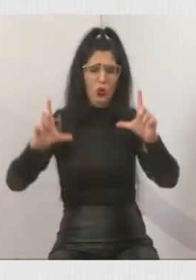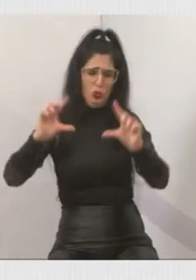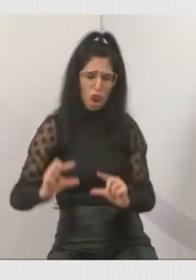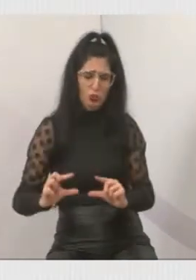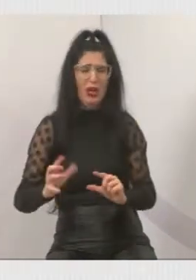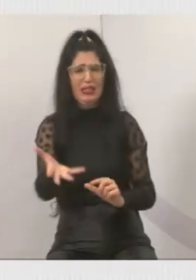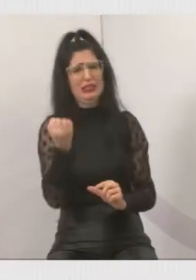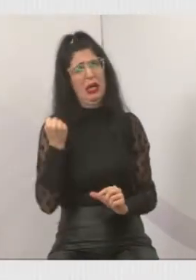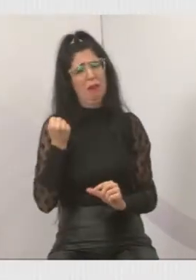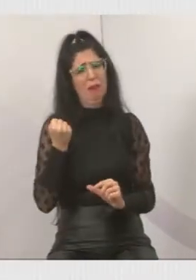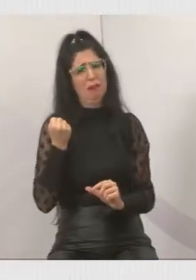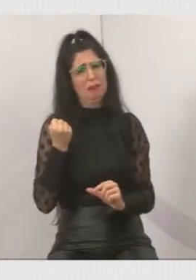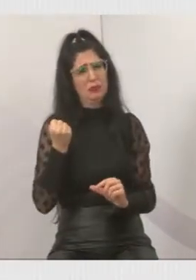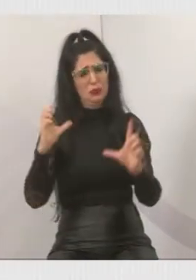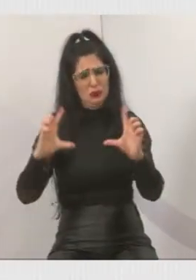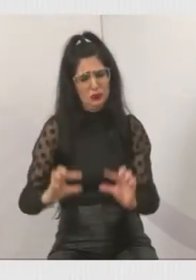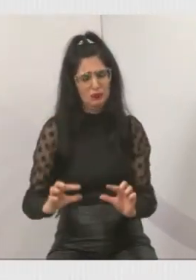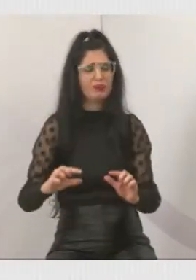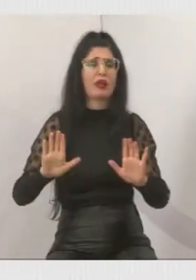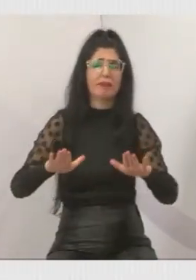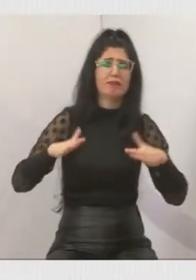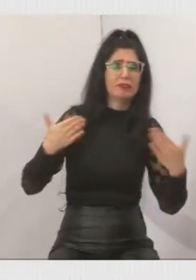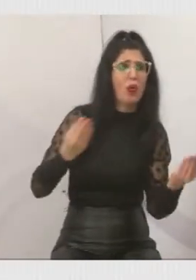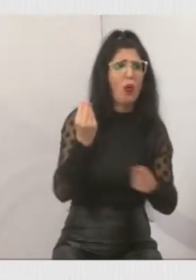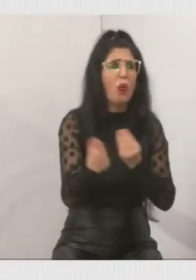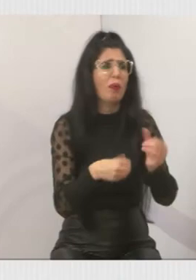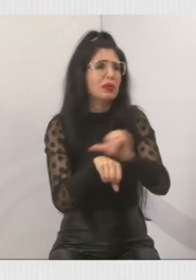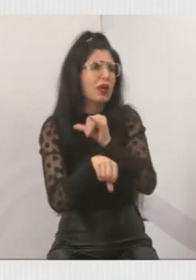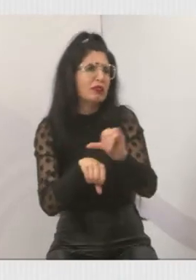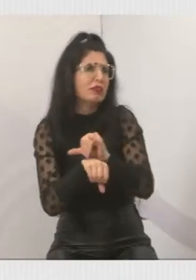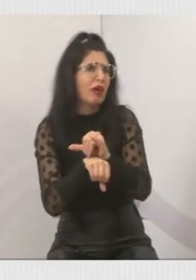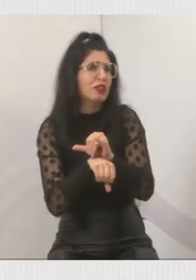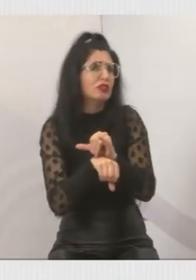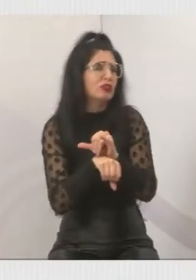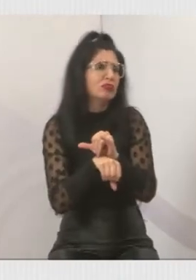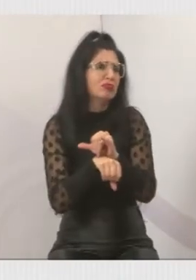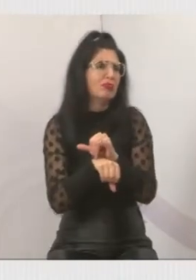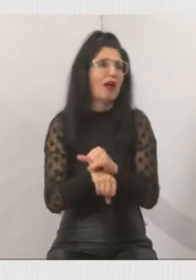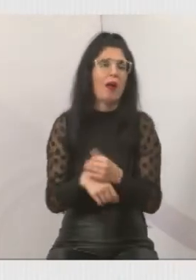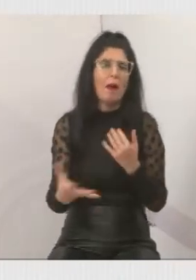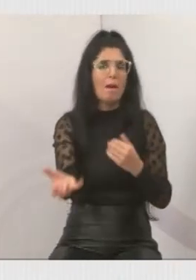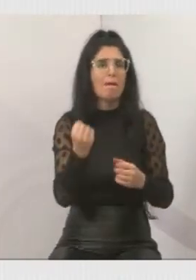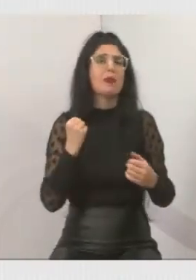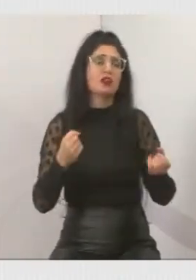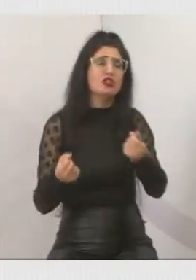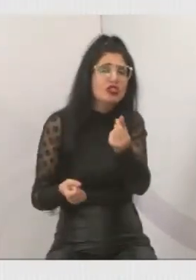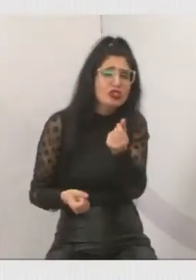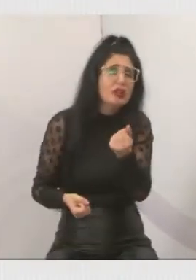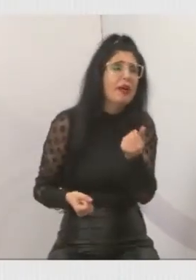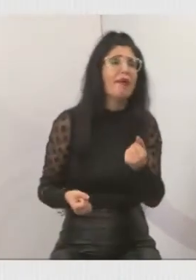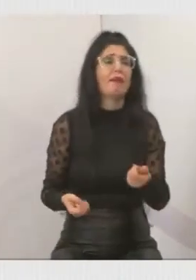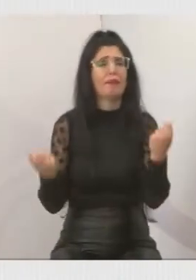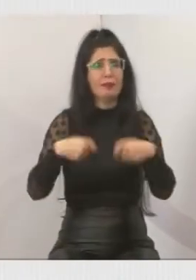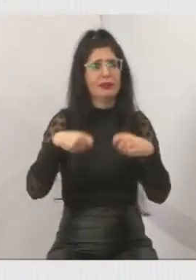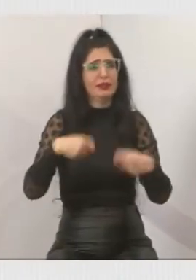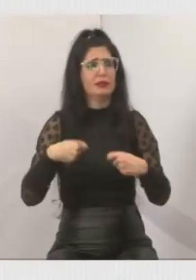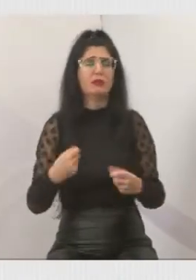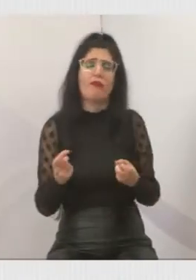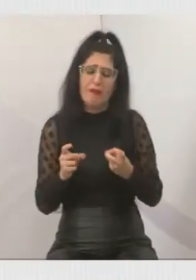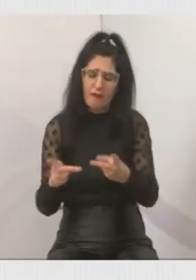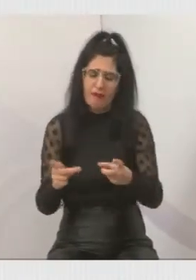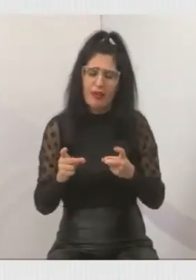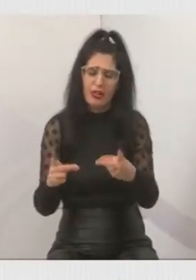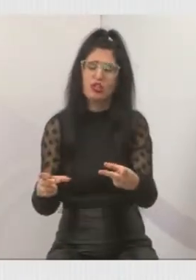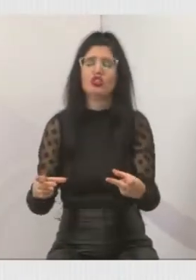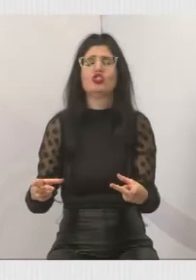renda. Então, fiz um curso online e comecei a vender os bolos. E tive um ótimo retorno. Fazendo os bolos,